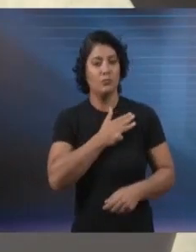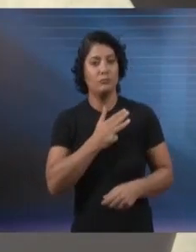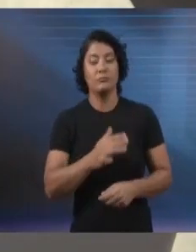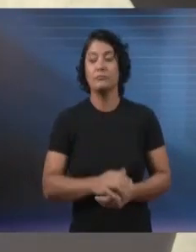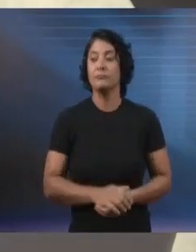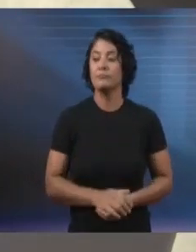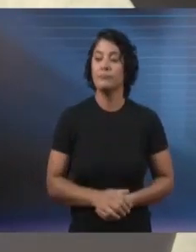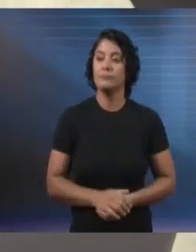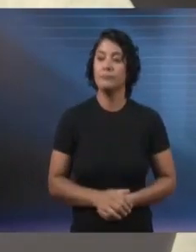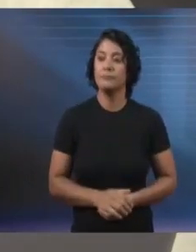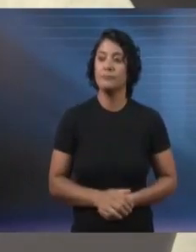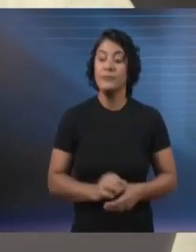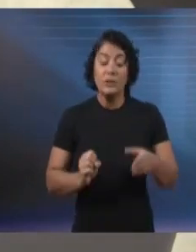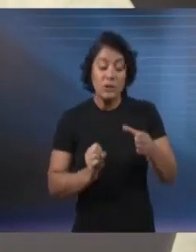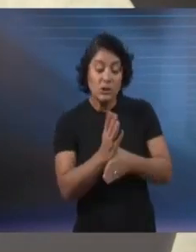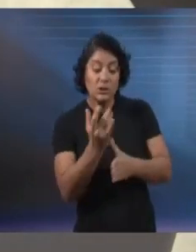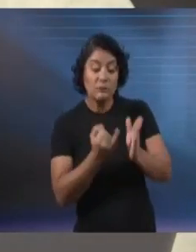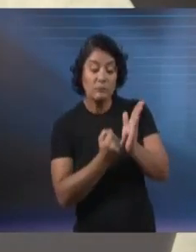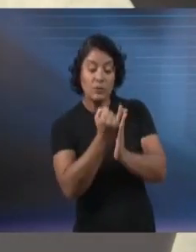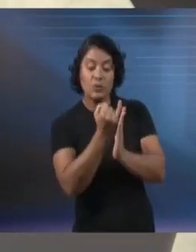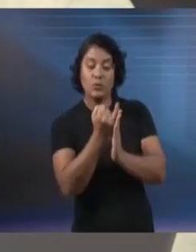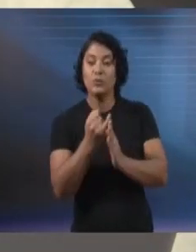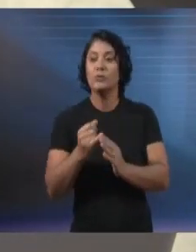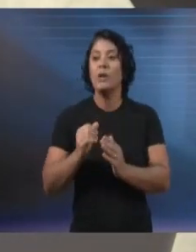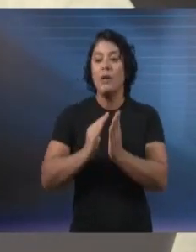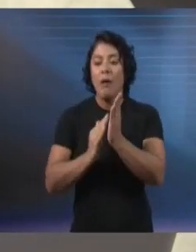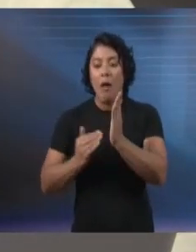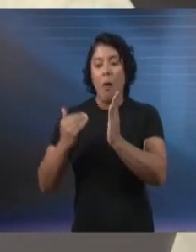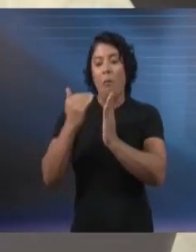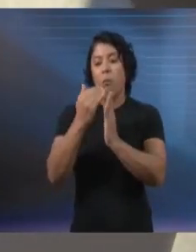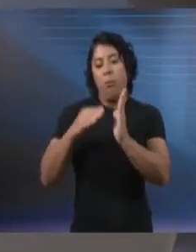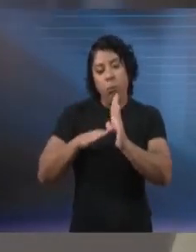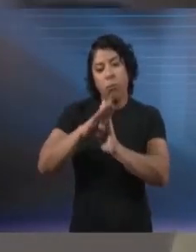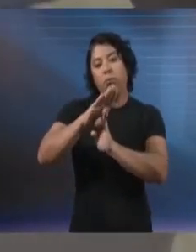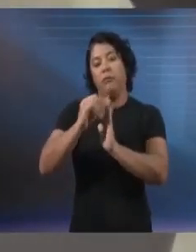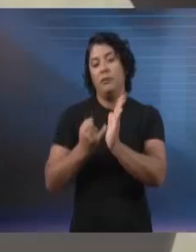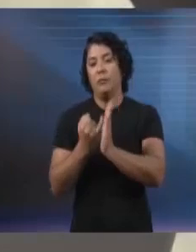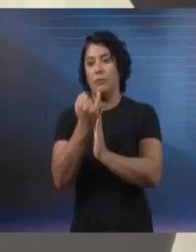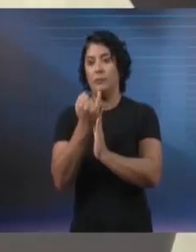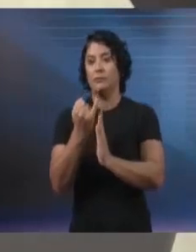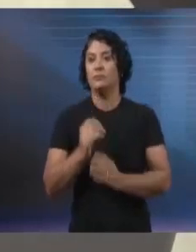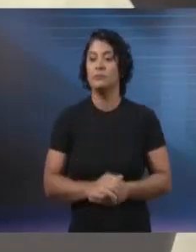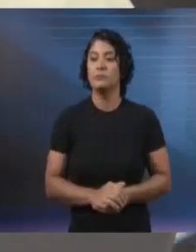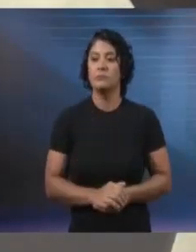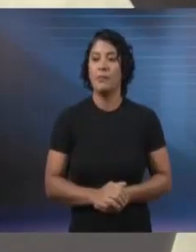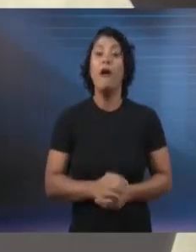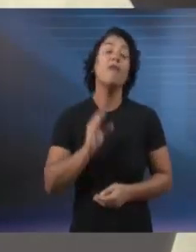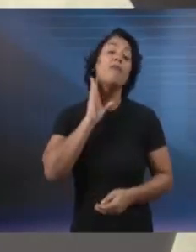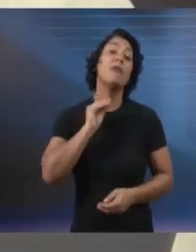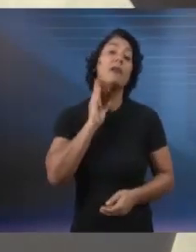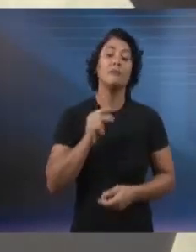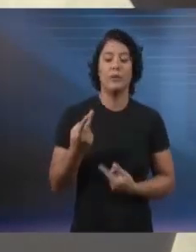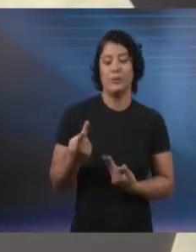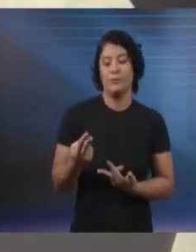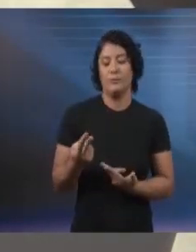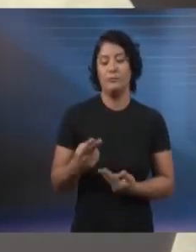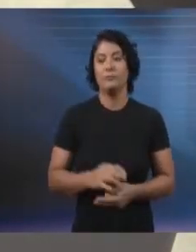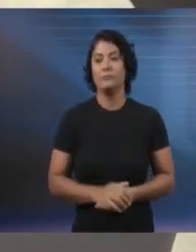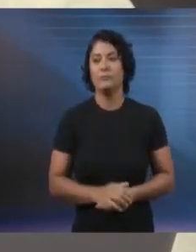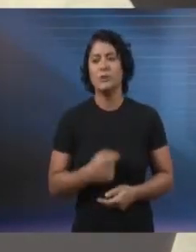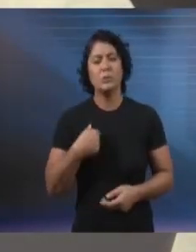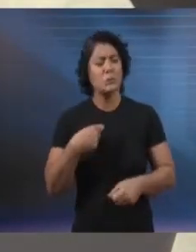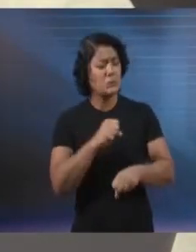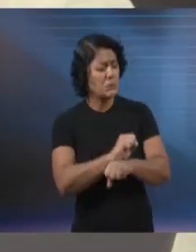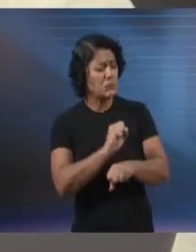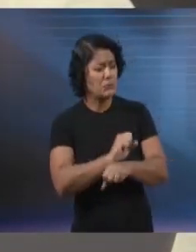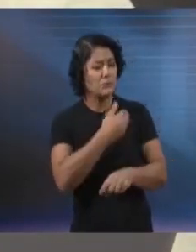Lula: criar impostos e aumentar impostos. E Fátima vai no mesmo caminho. Então, espero que o governo